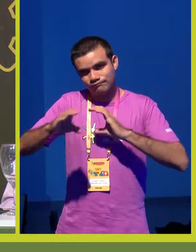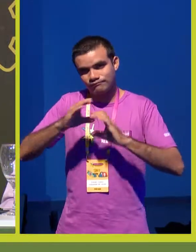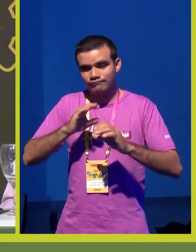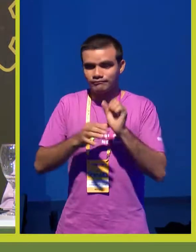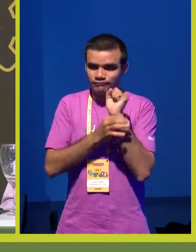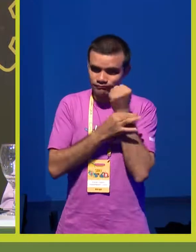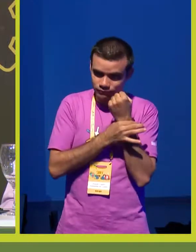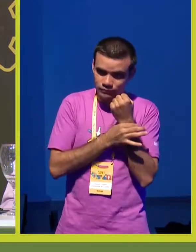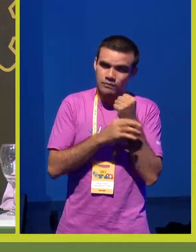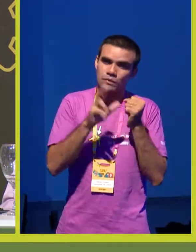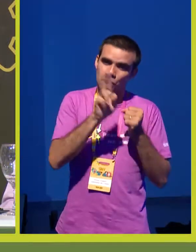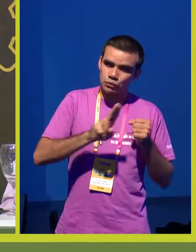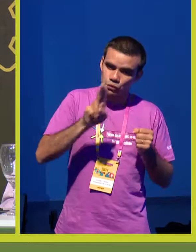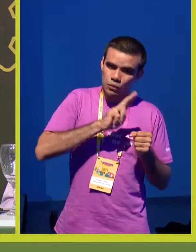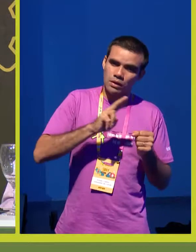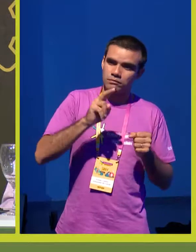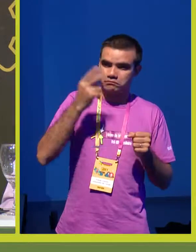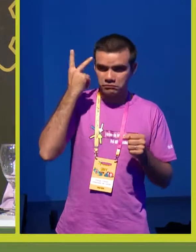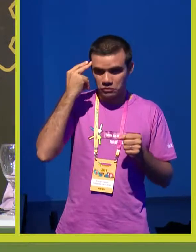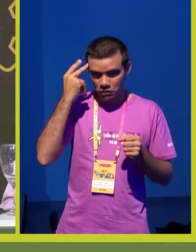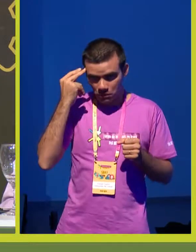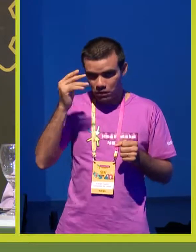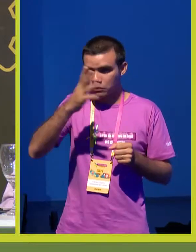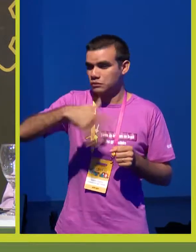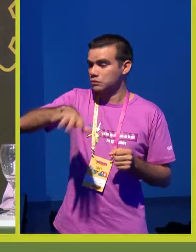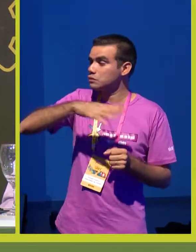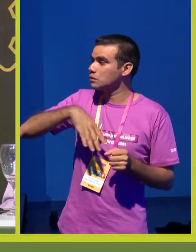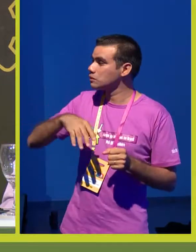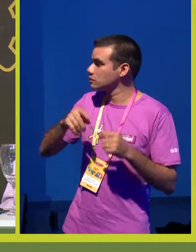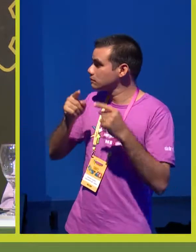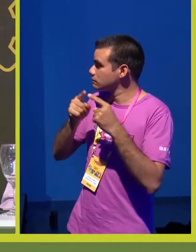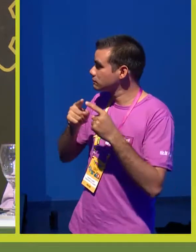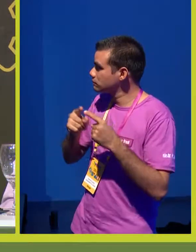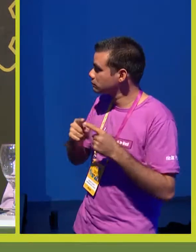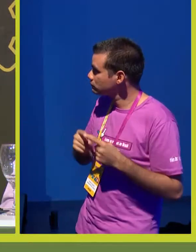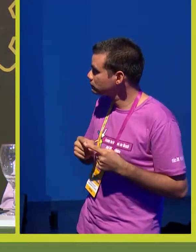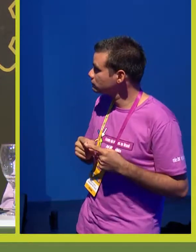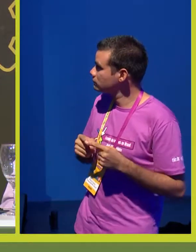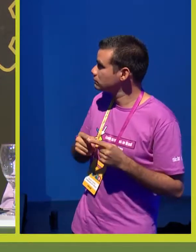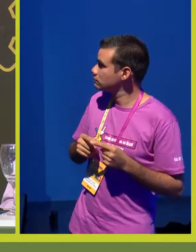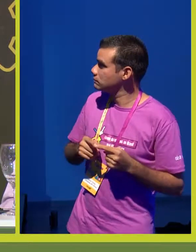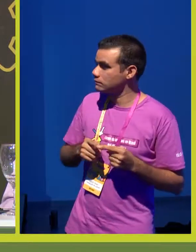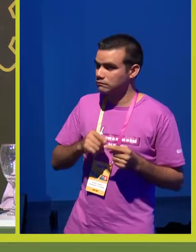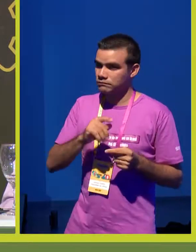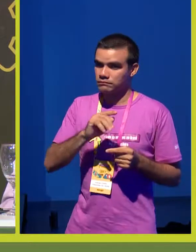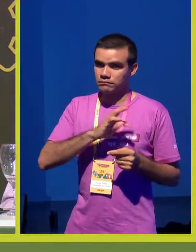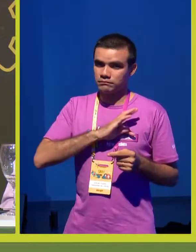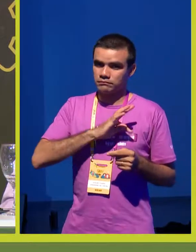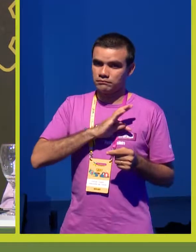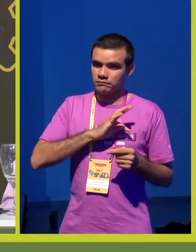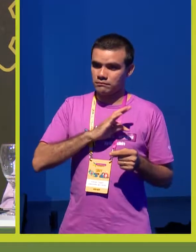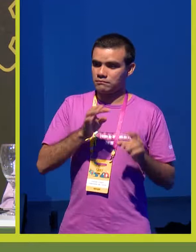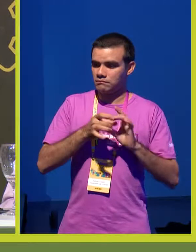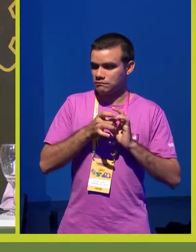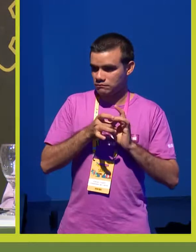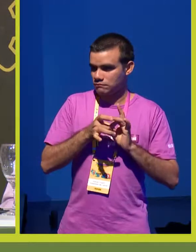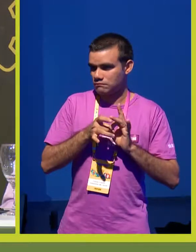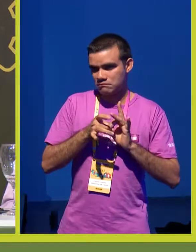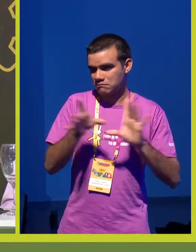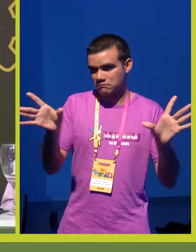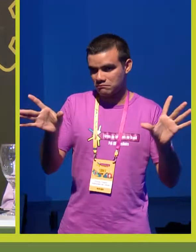usuários comuns ficarão com as aplicações que terão vulnerabilidades maiores